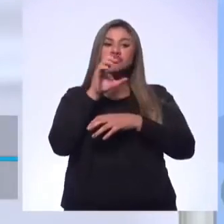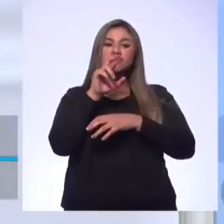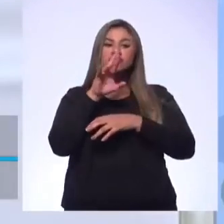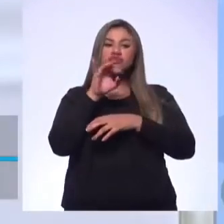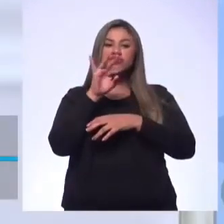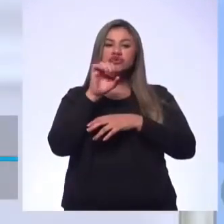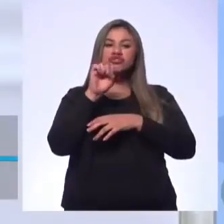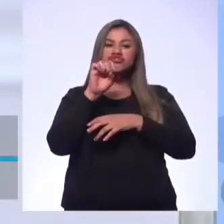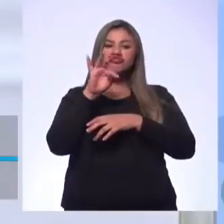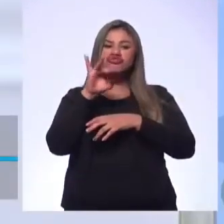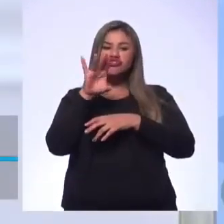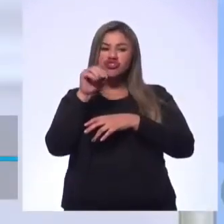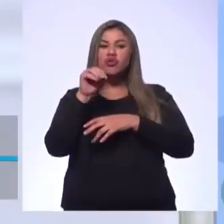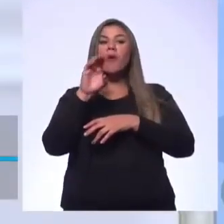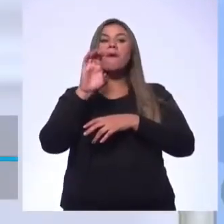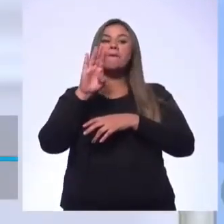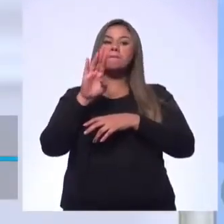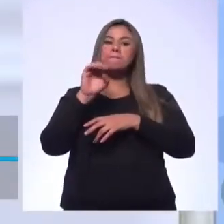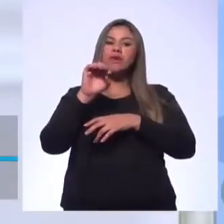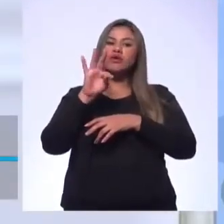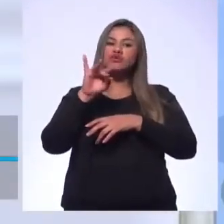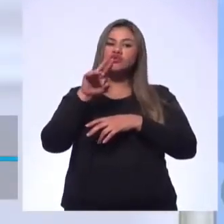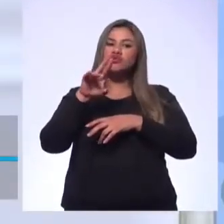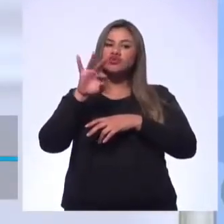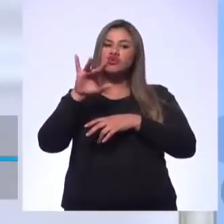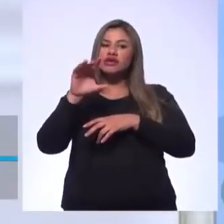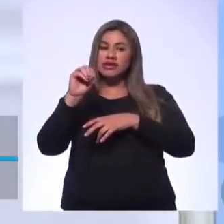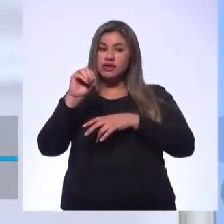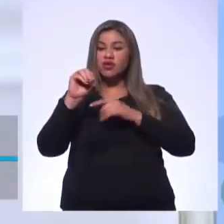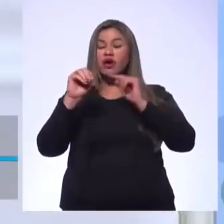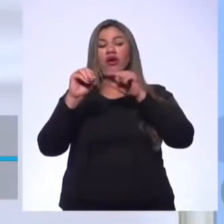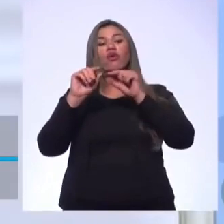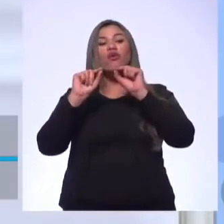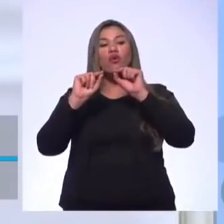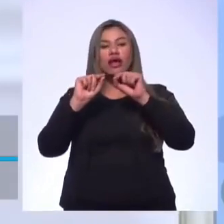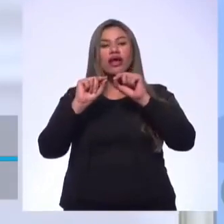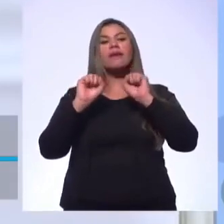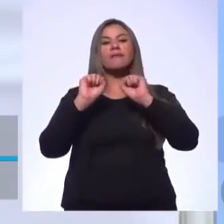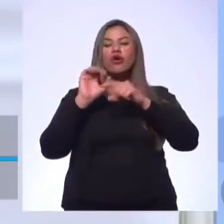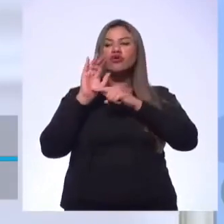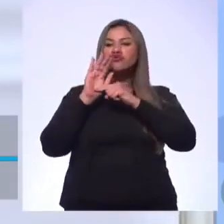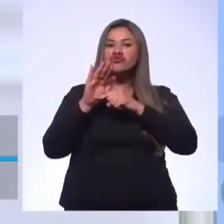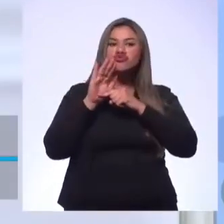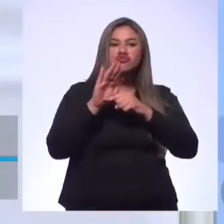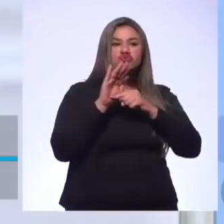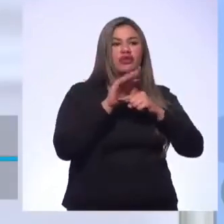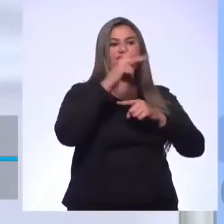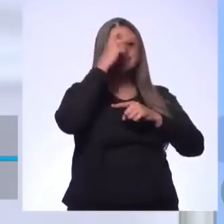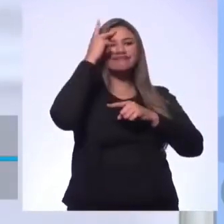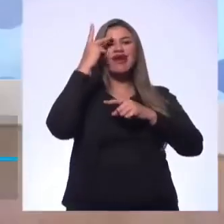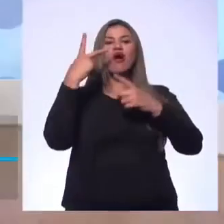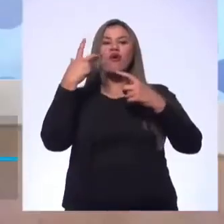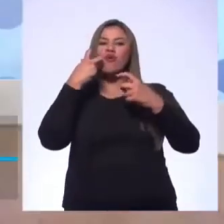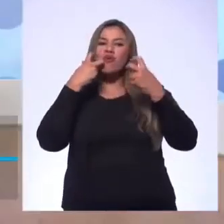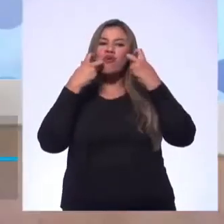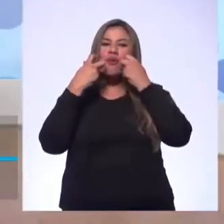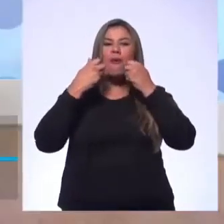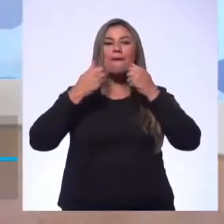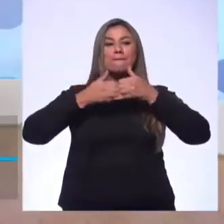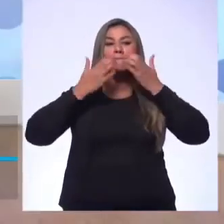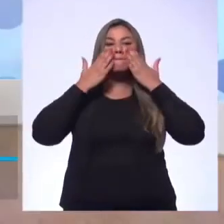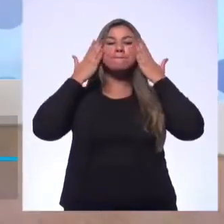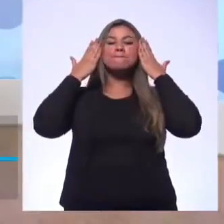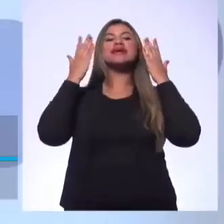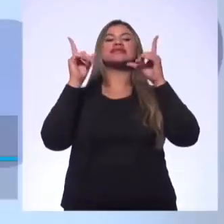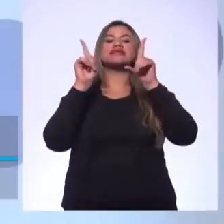comida, né? Mas esse mesmo produto pode fazer bem e até melhorar a qualidade de vida de pessoas. Ó, participação de professores aqui,